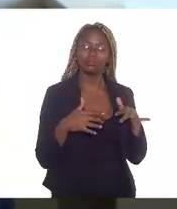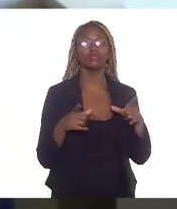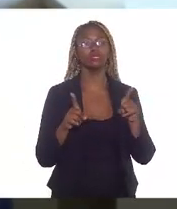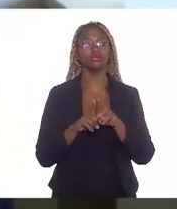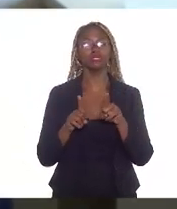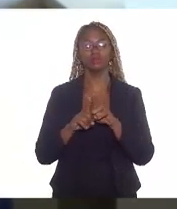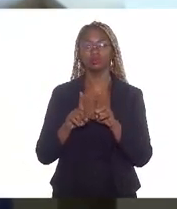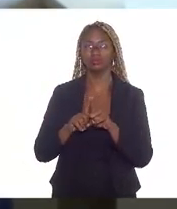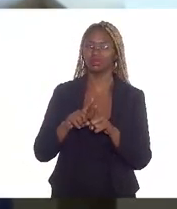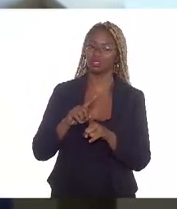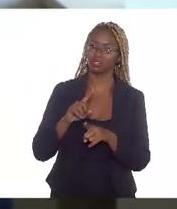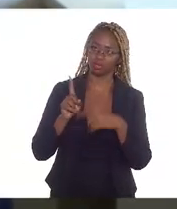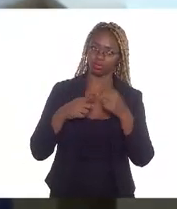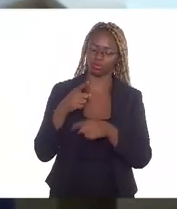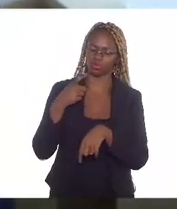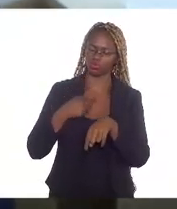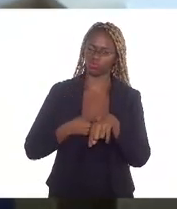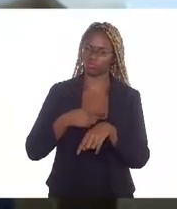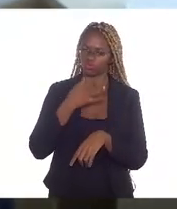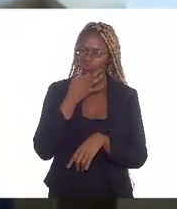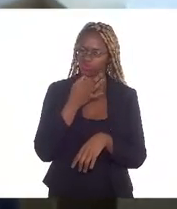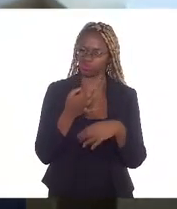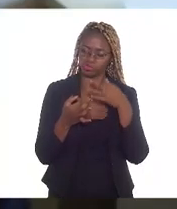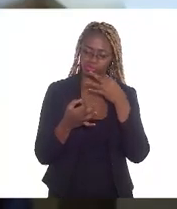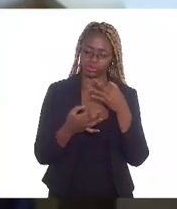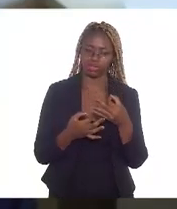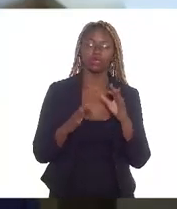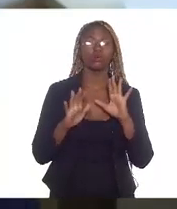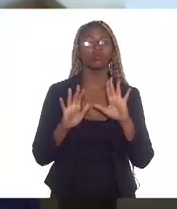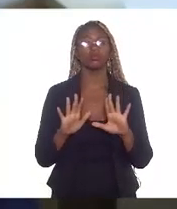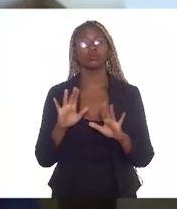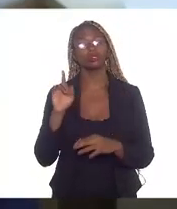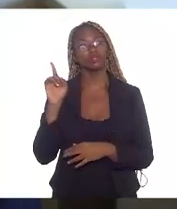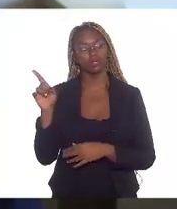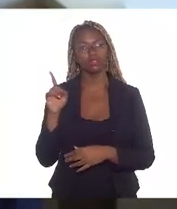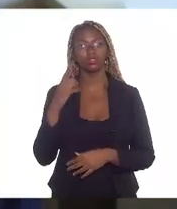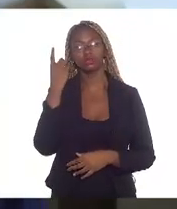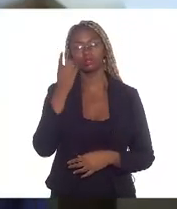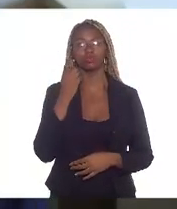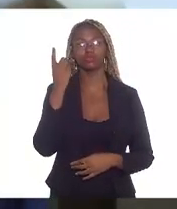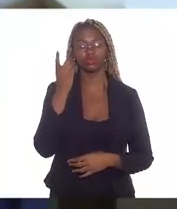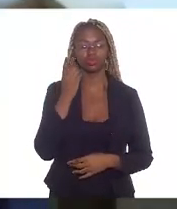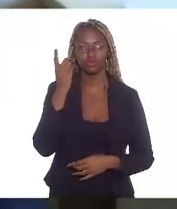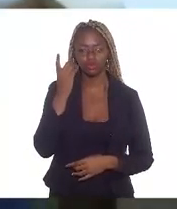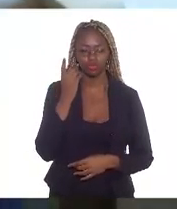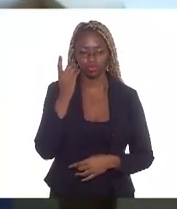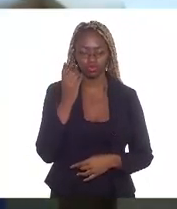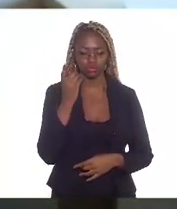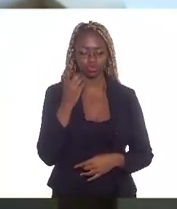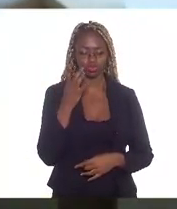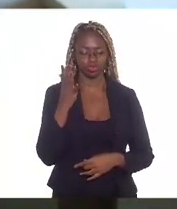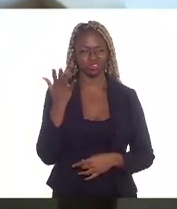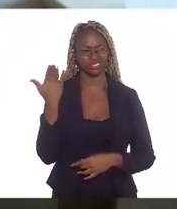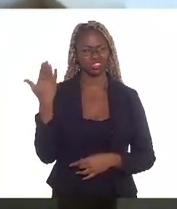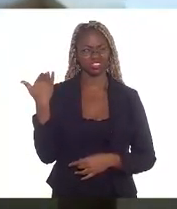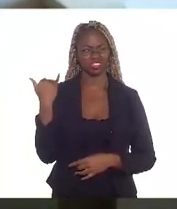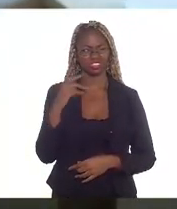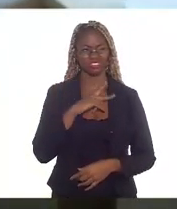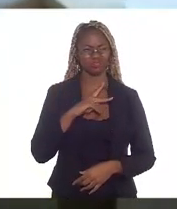duramente criticado, que era do deputado que foi presidente aqui da